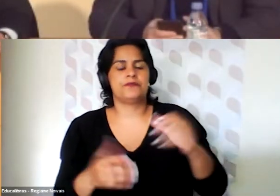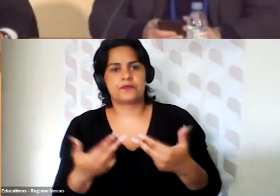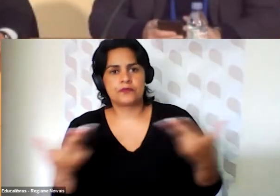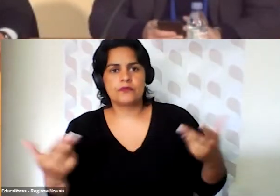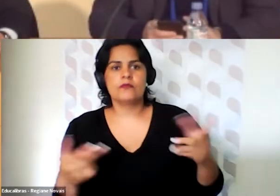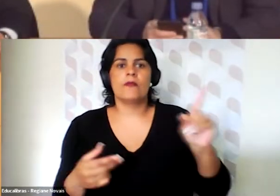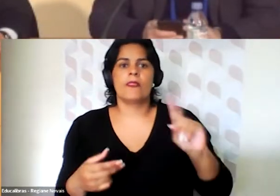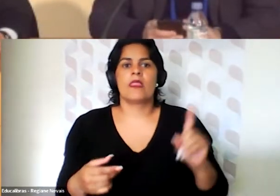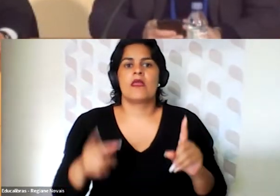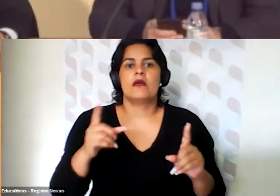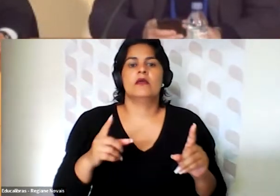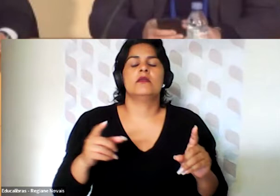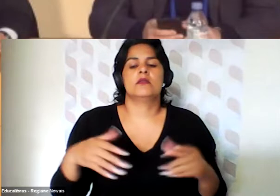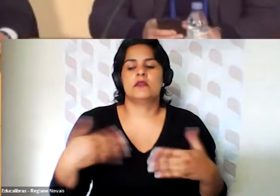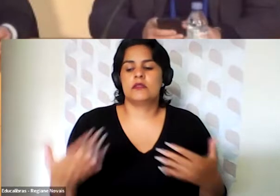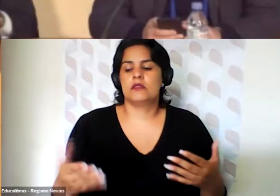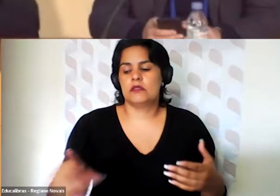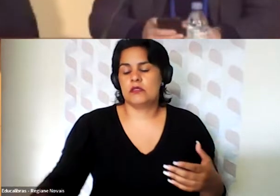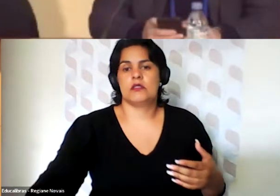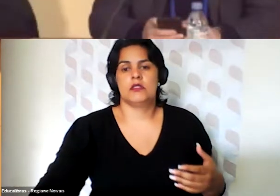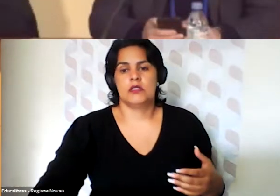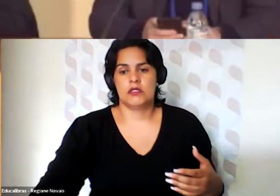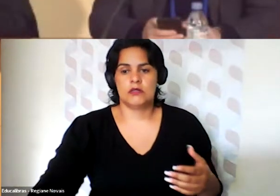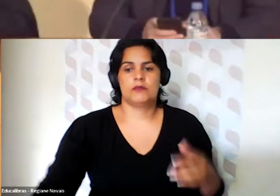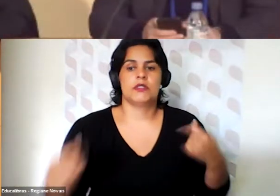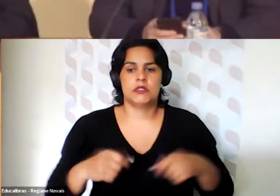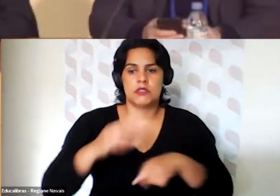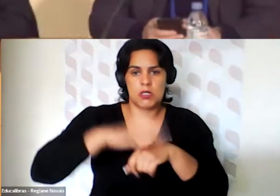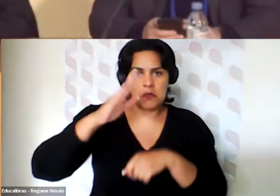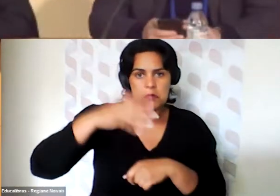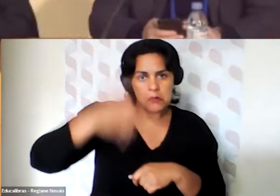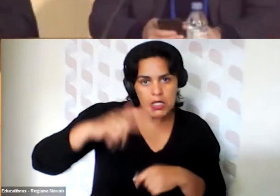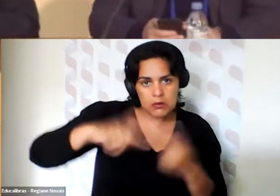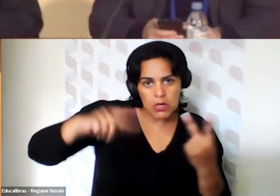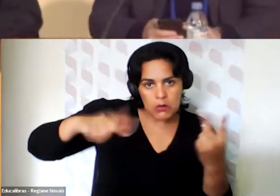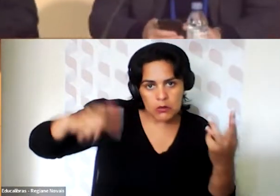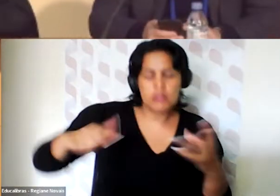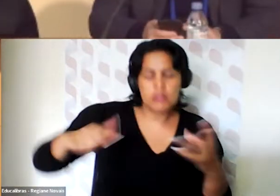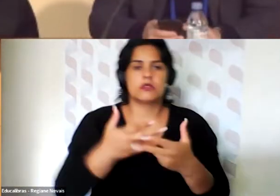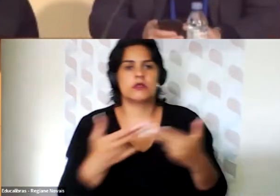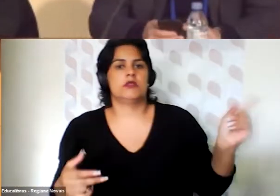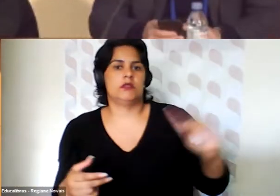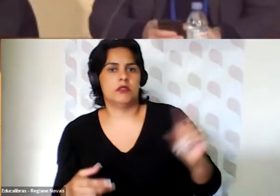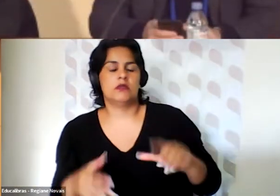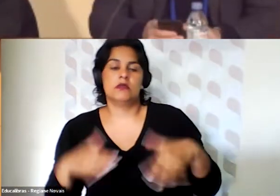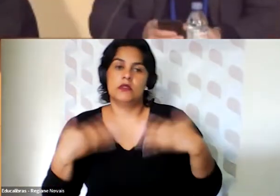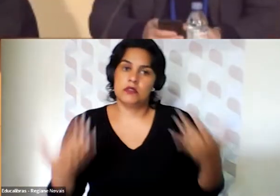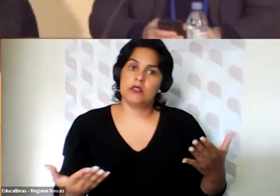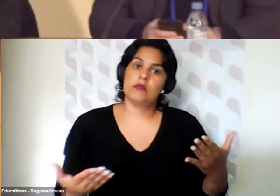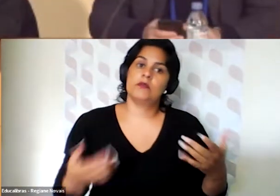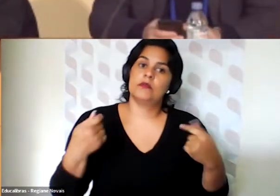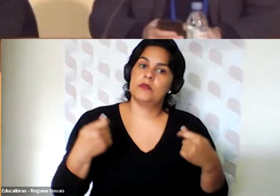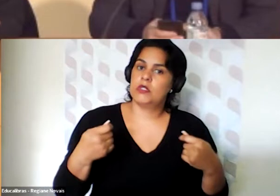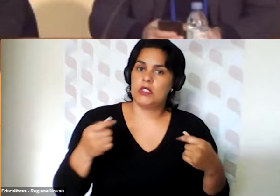aqui em que algumas organizações teriam enviado cartas, é fato, indicando